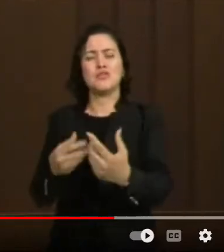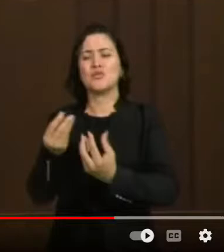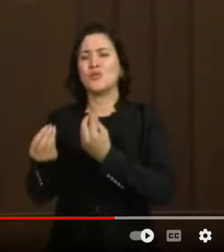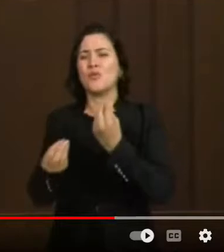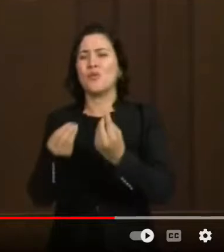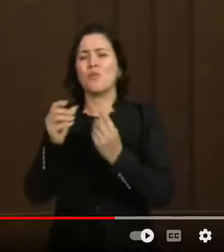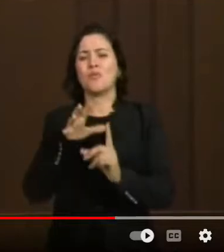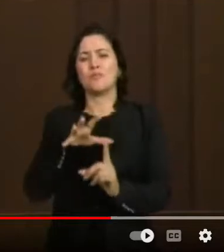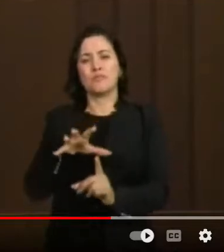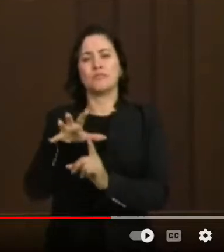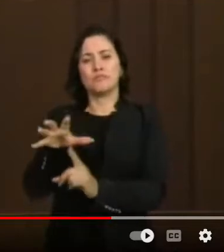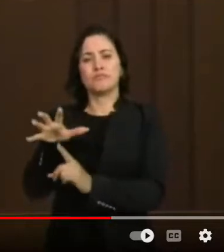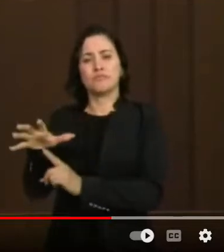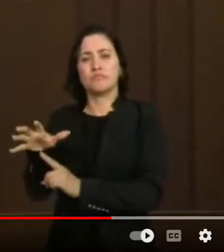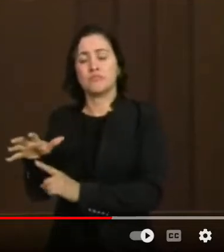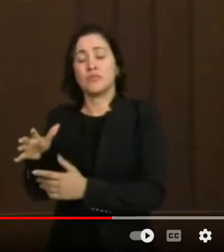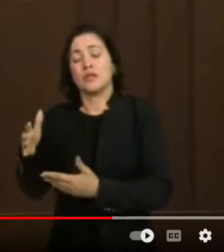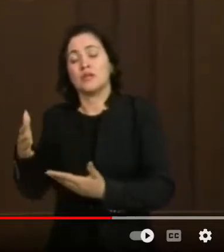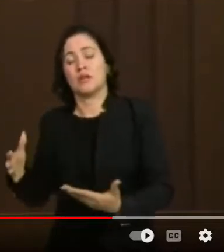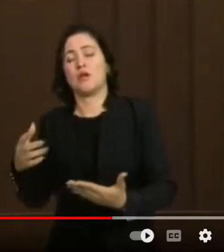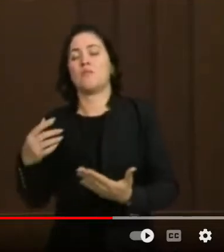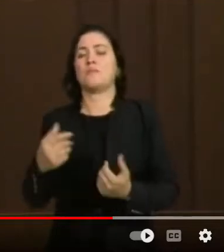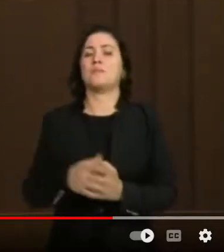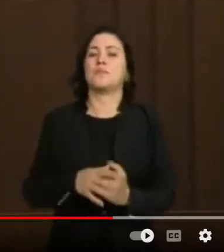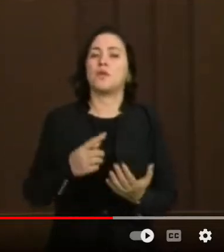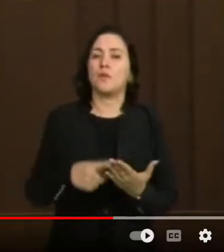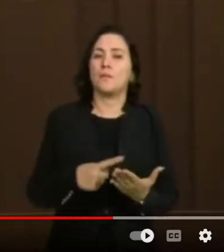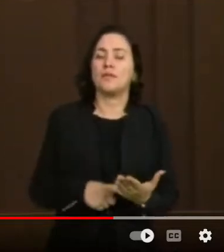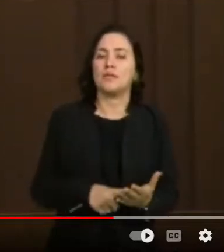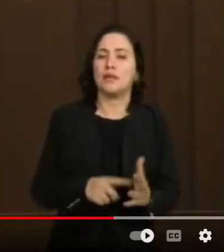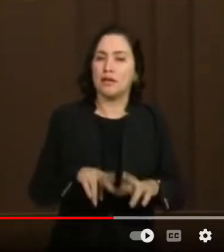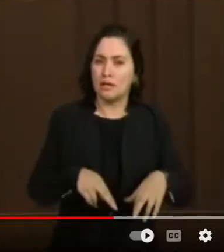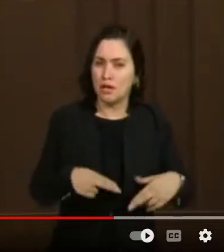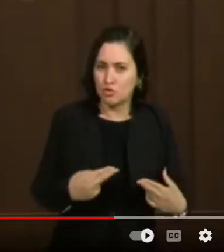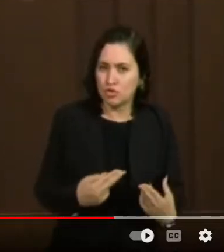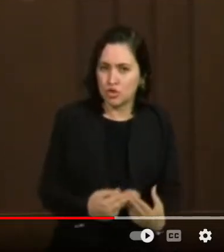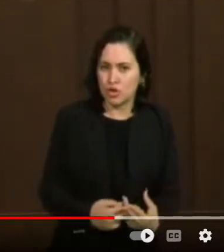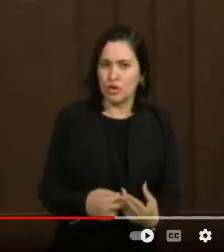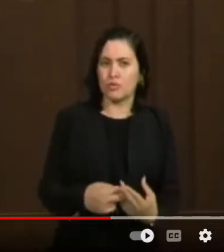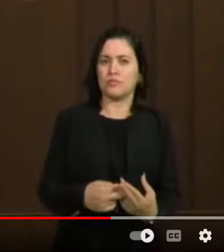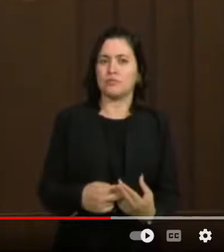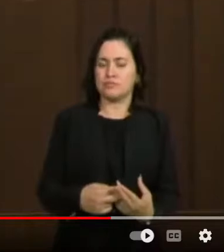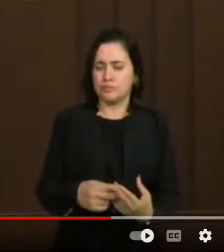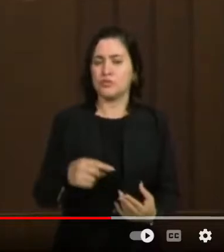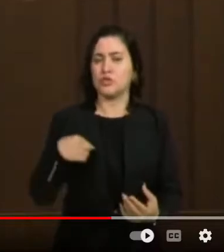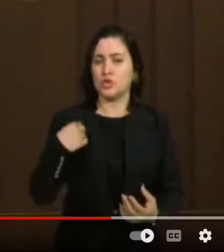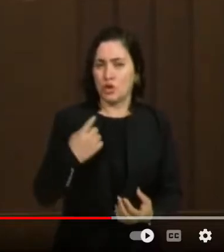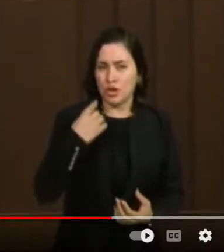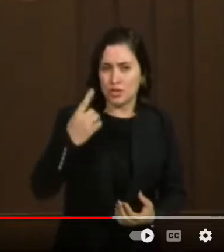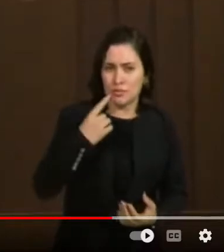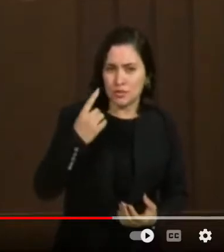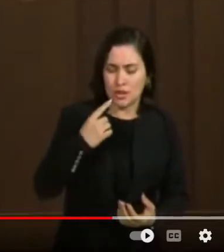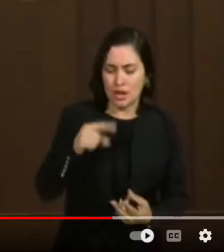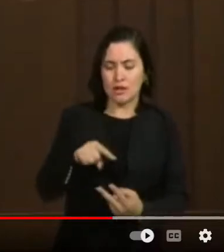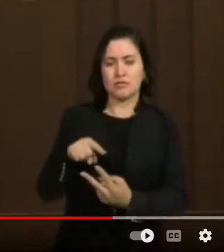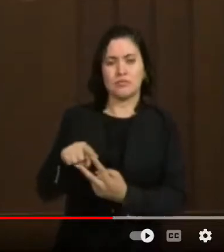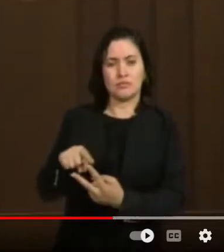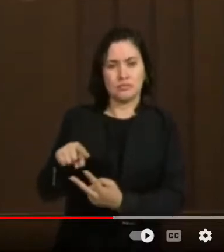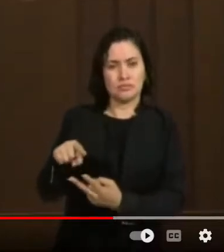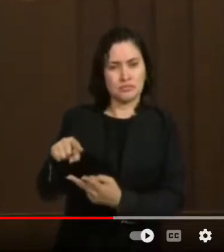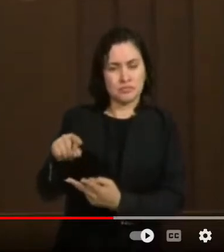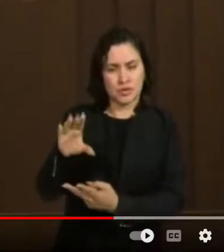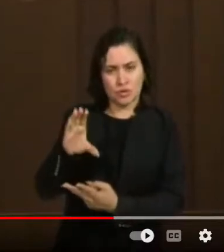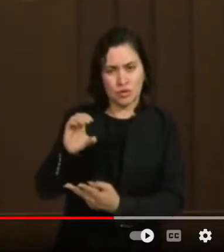vão estar envolvidos nesse projeto, inclusive a bancada federal, para que esse projeto possa sair do papel de uma vez por todas e